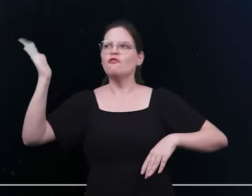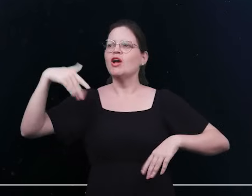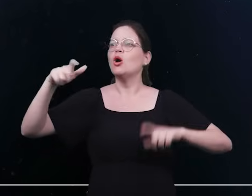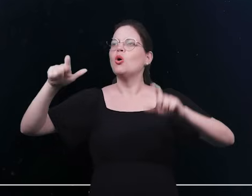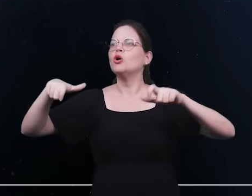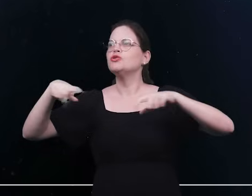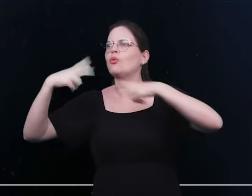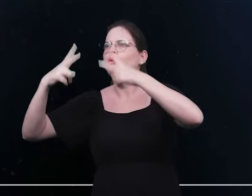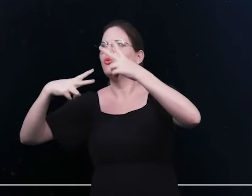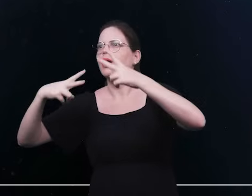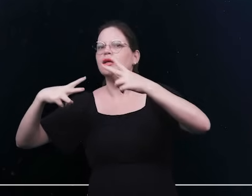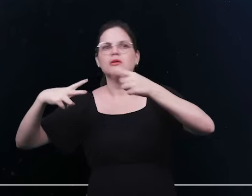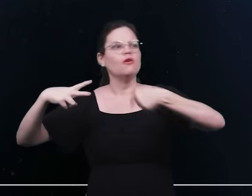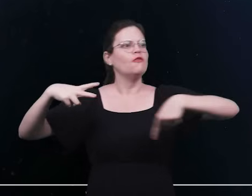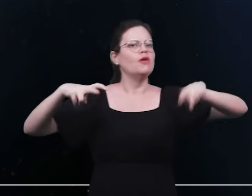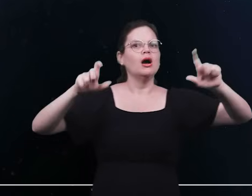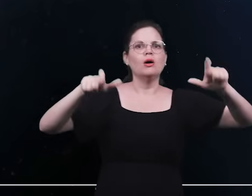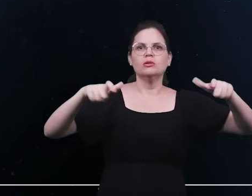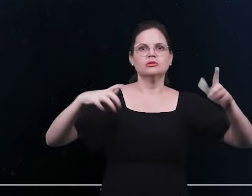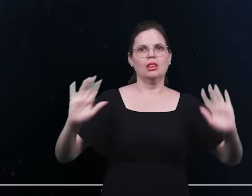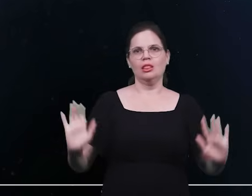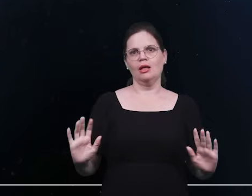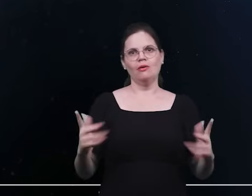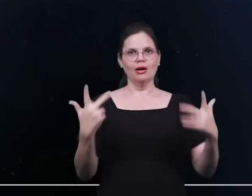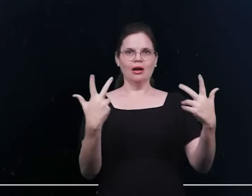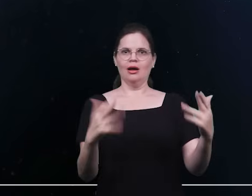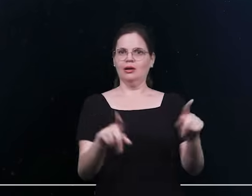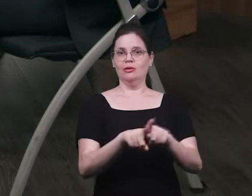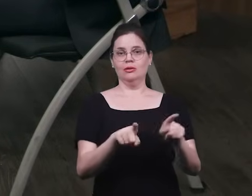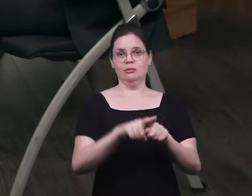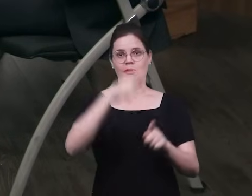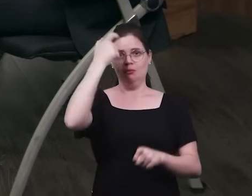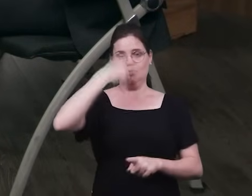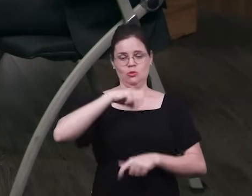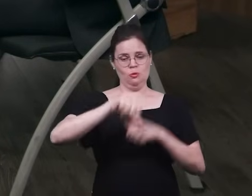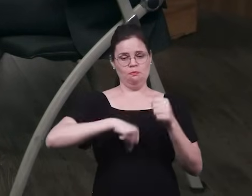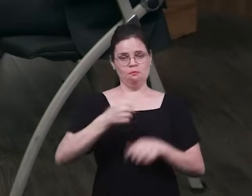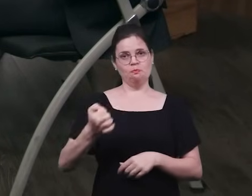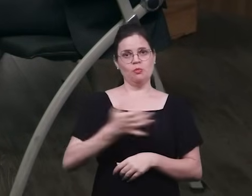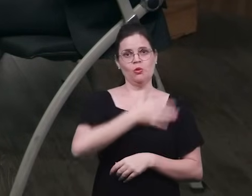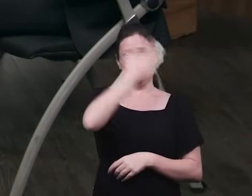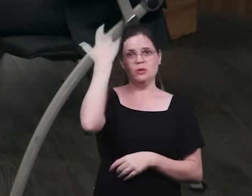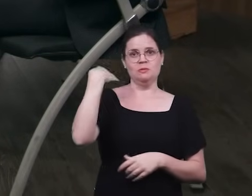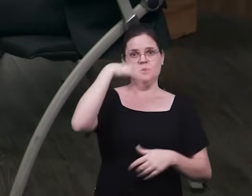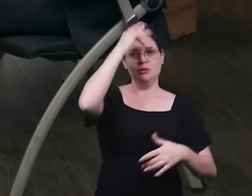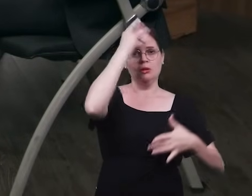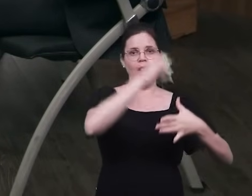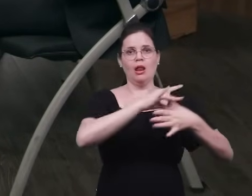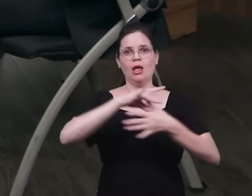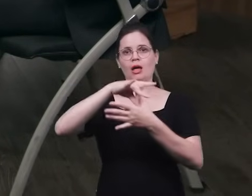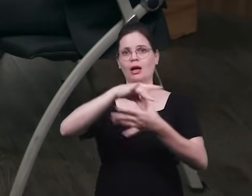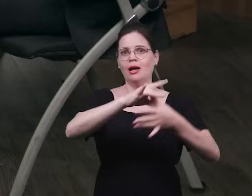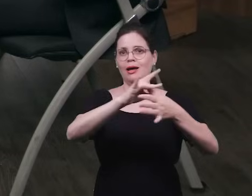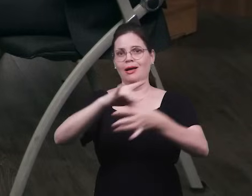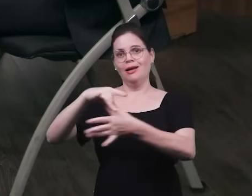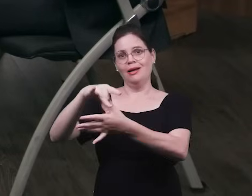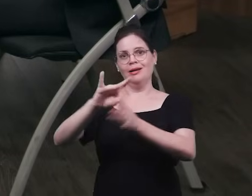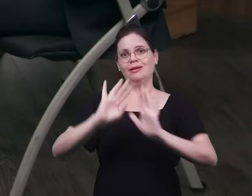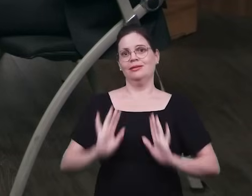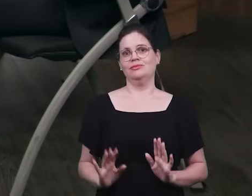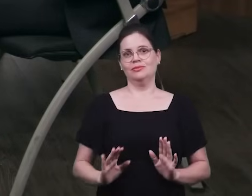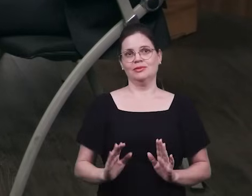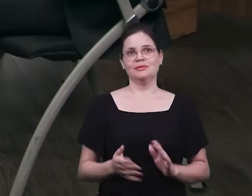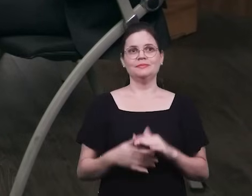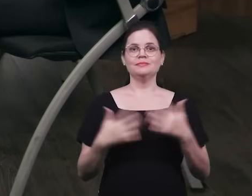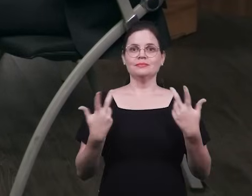que é nascido do espírito próprio Nicodemos quando ele vem né pastor Jerônimo e os pastores conversar com o senhor Jesus